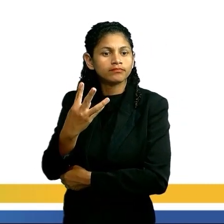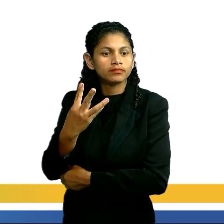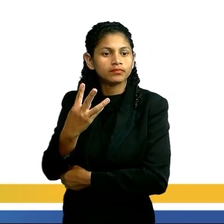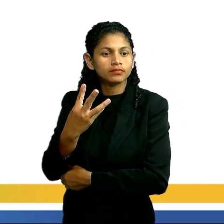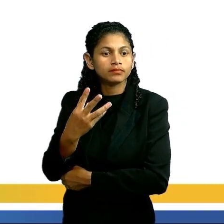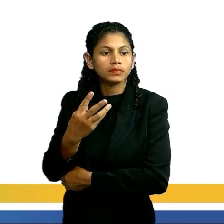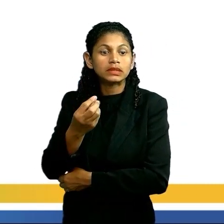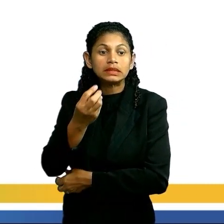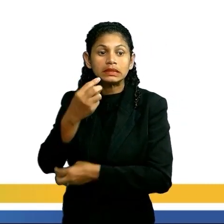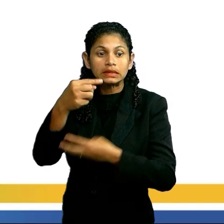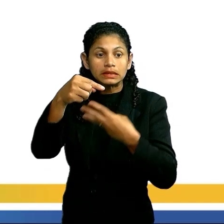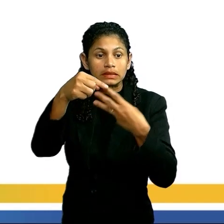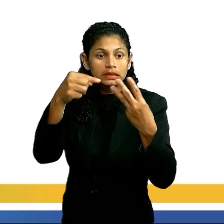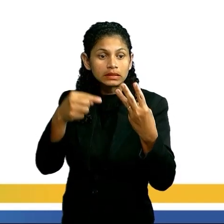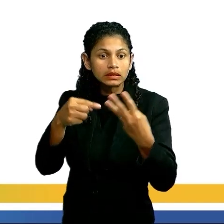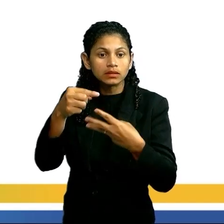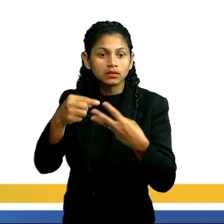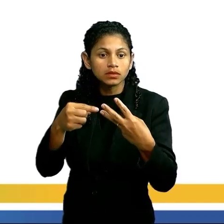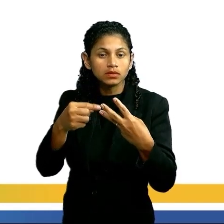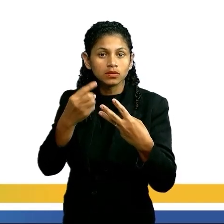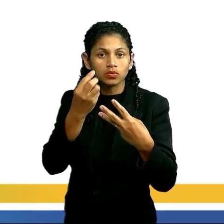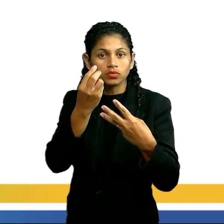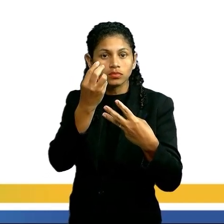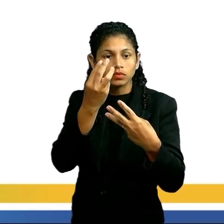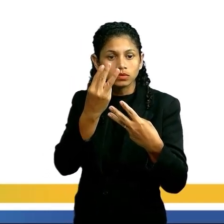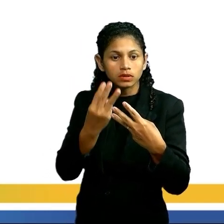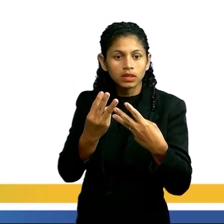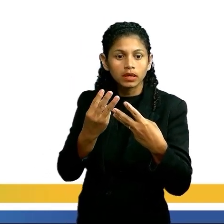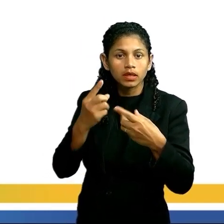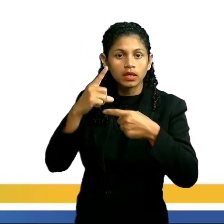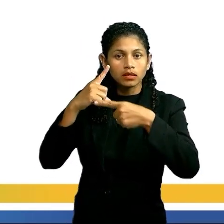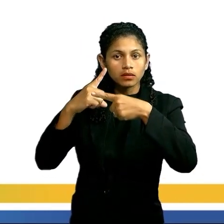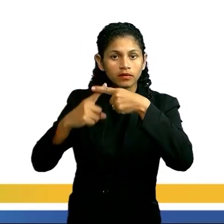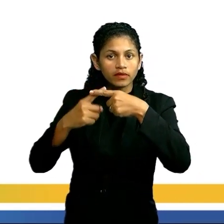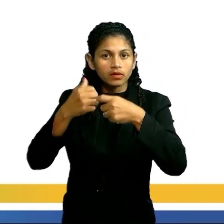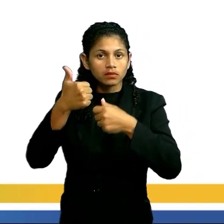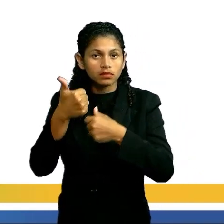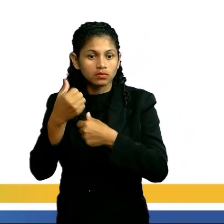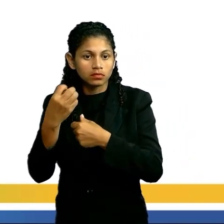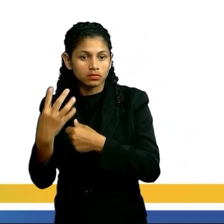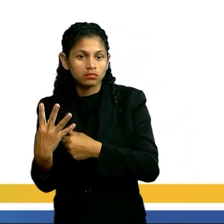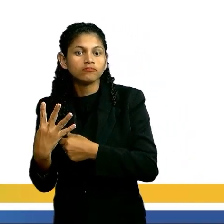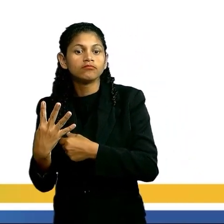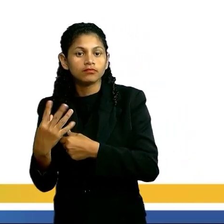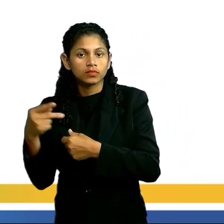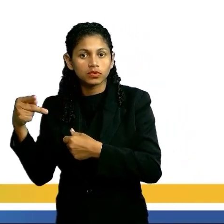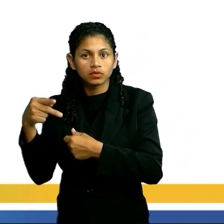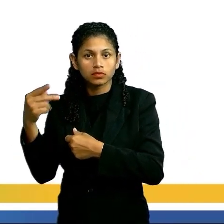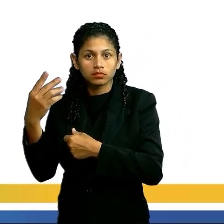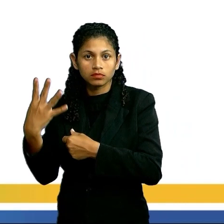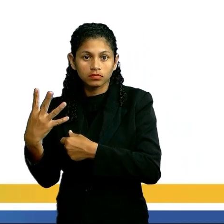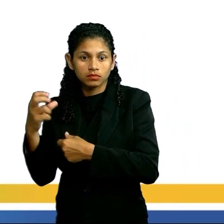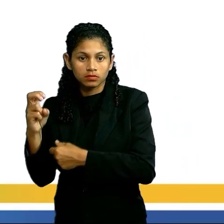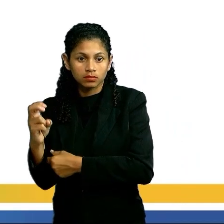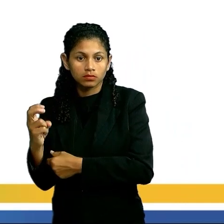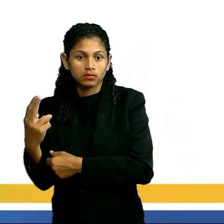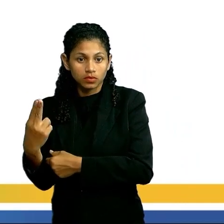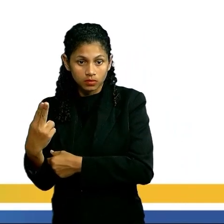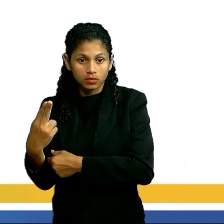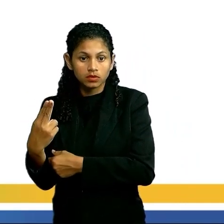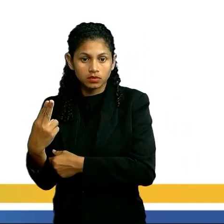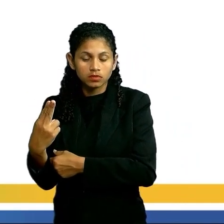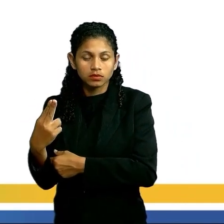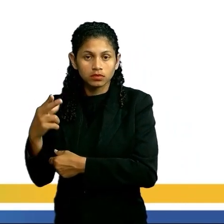Cada nitrogênio está pesando quanto? 14 gramas por mol. Então, 3 vezes 14, 42 gramas por